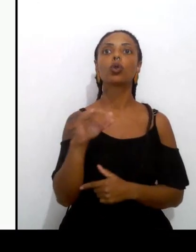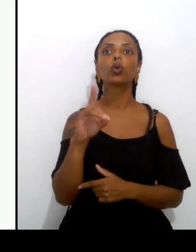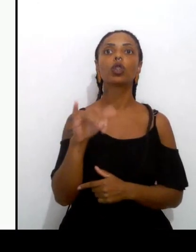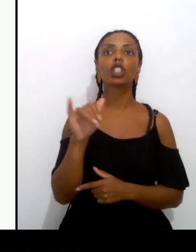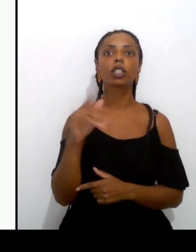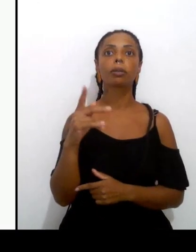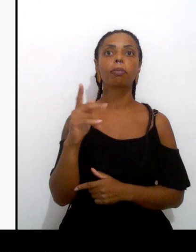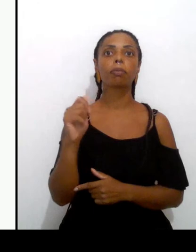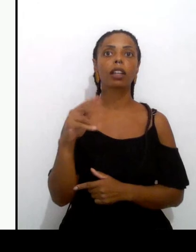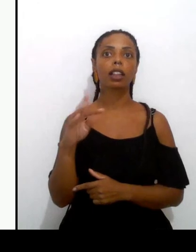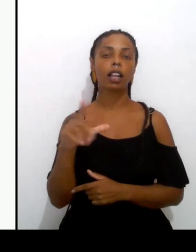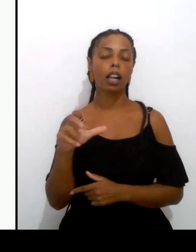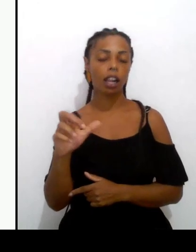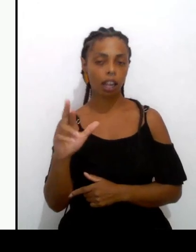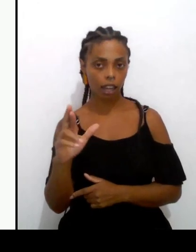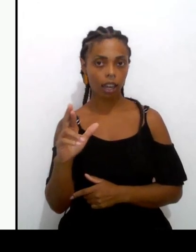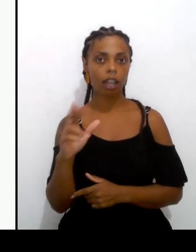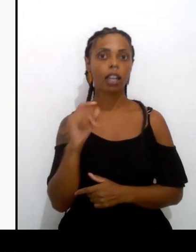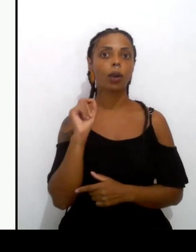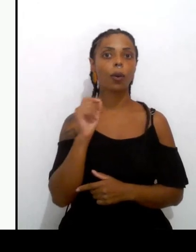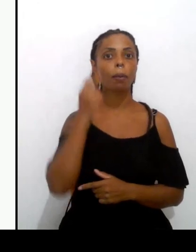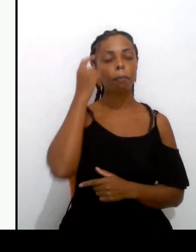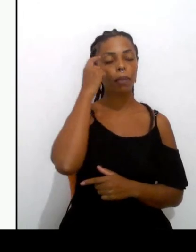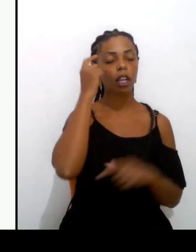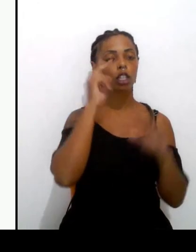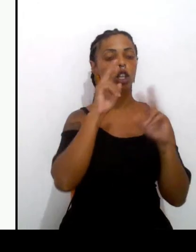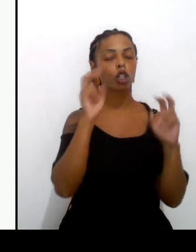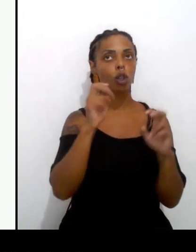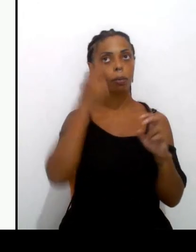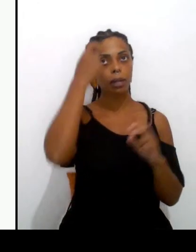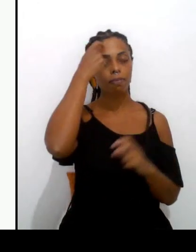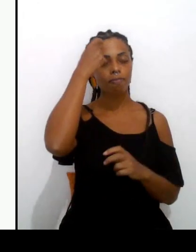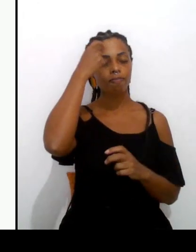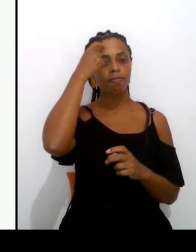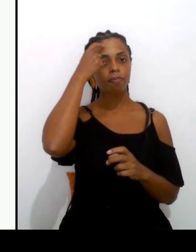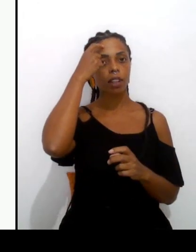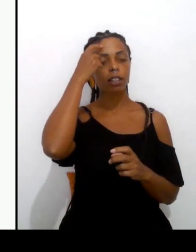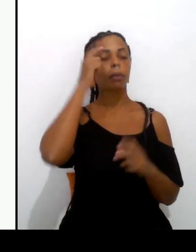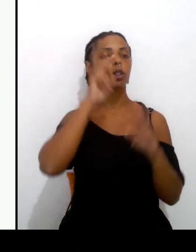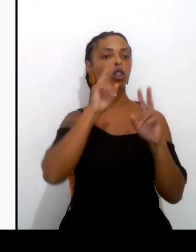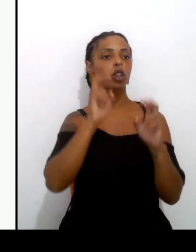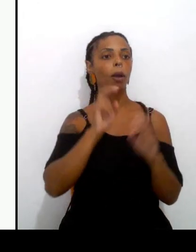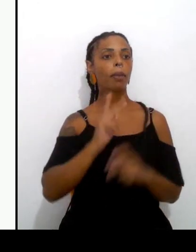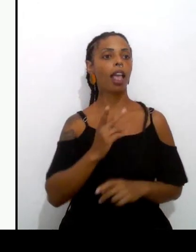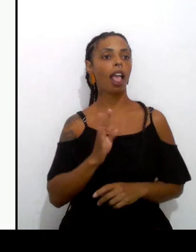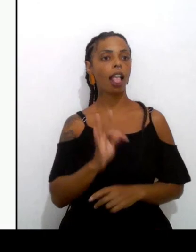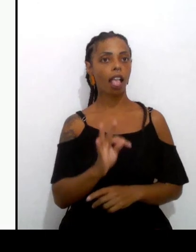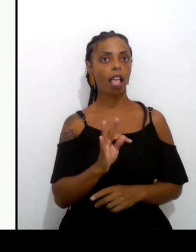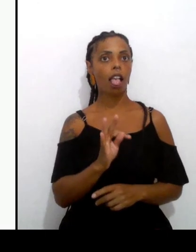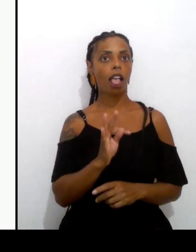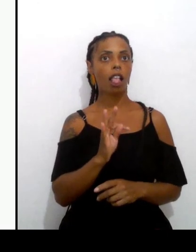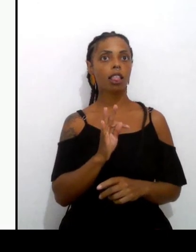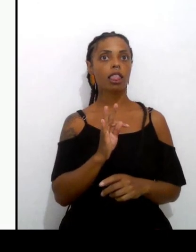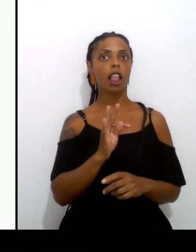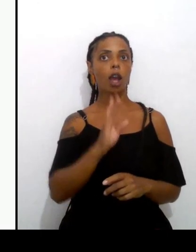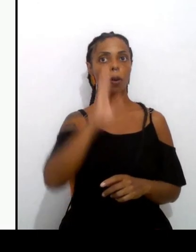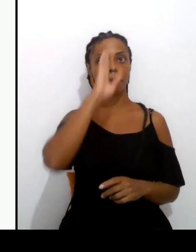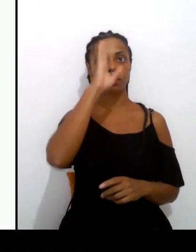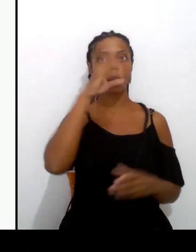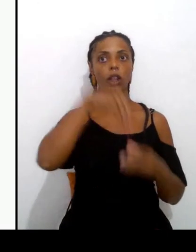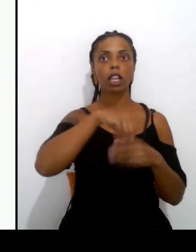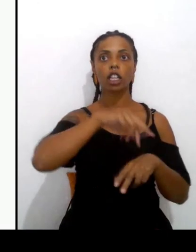objetividade com desmantelamento do pensamento heteronormativo em categorias de gênero e no binismo